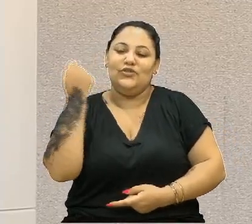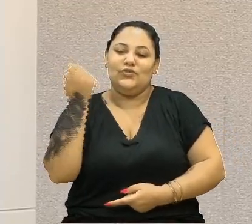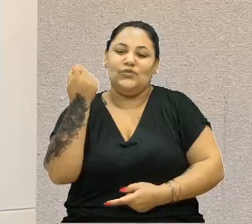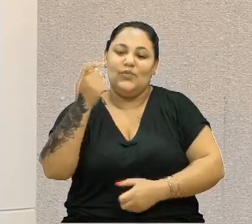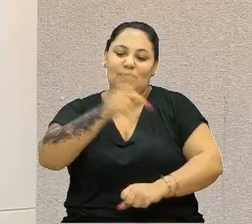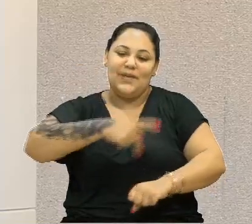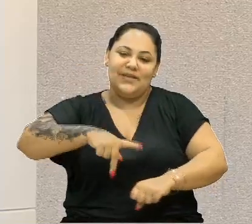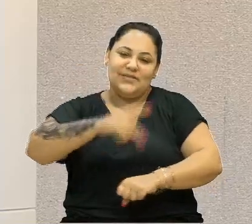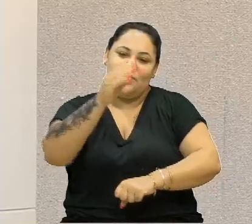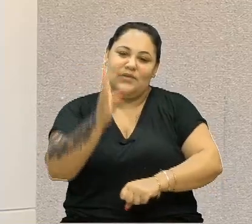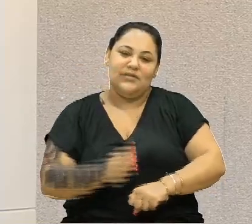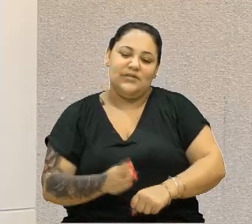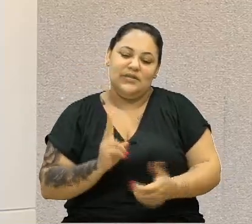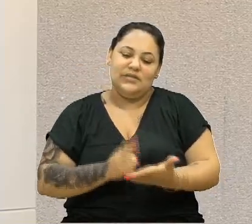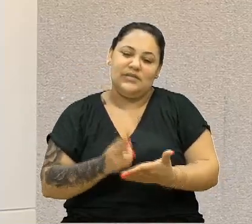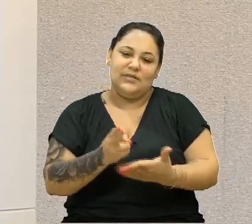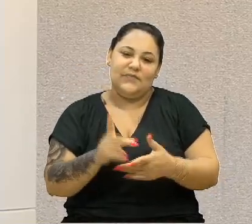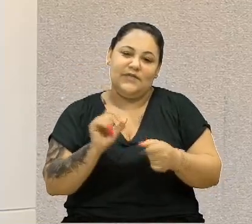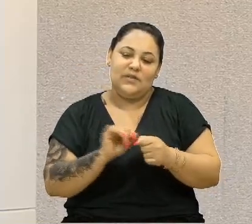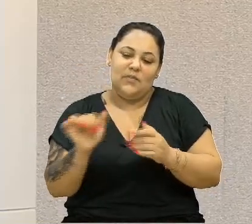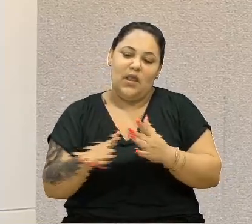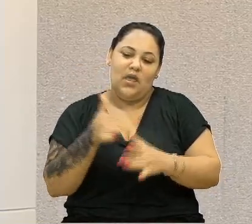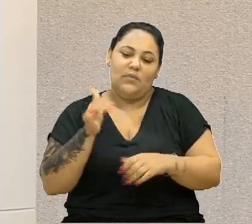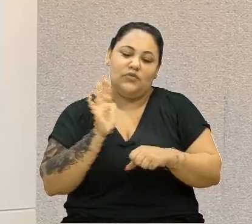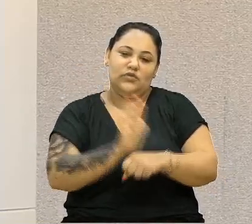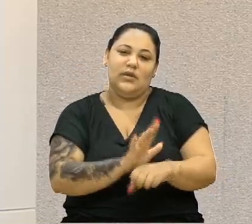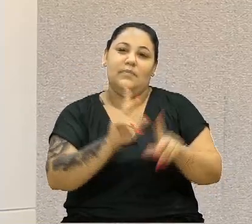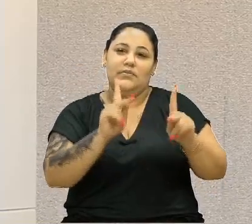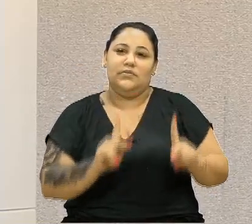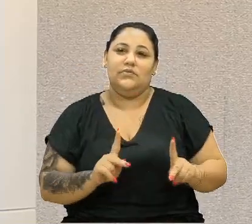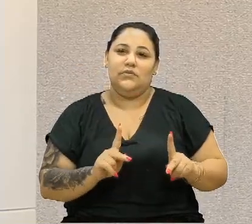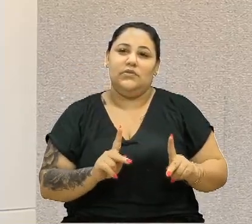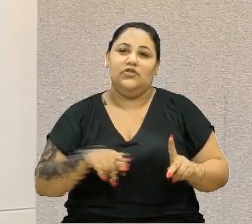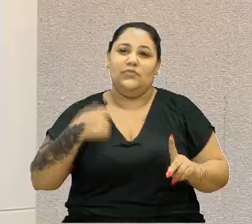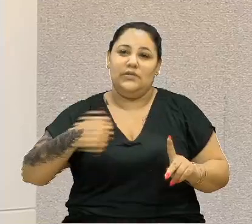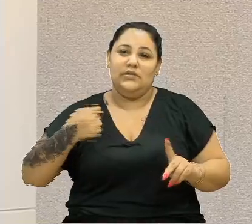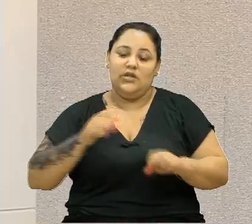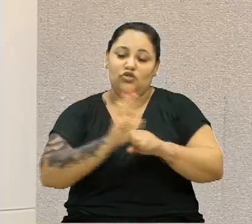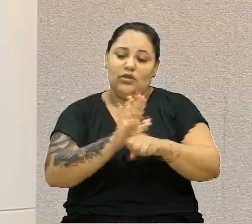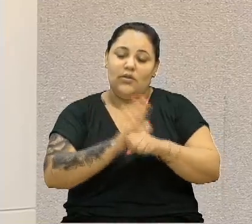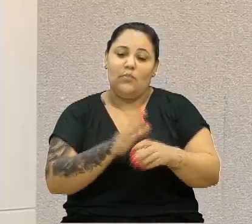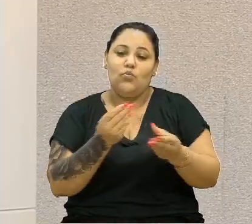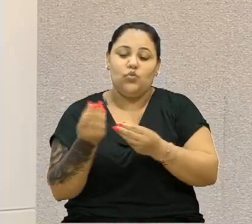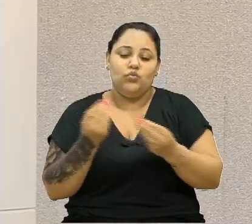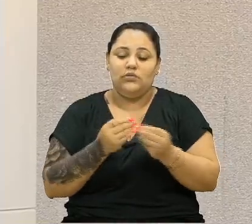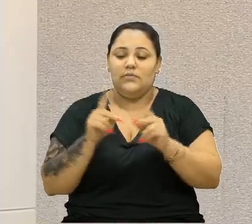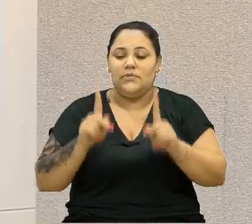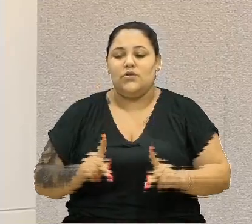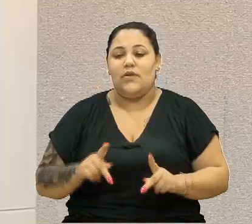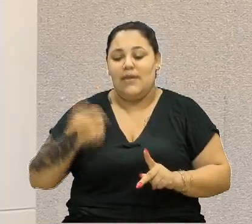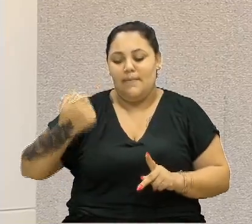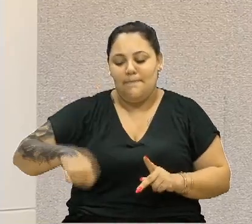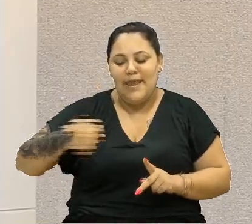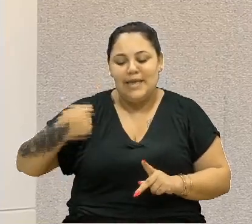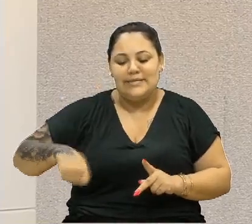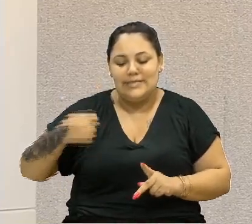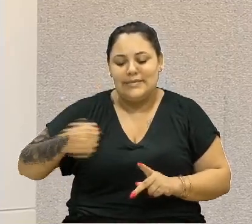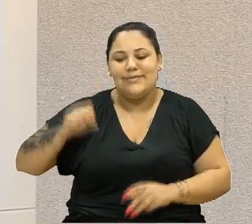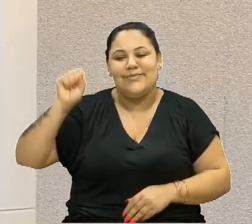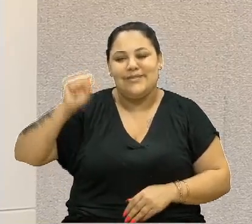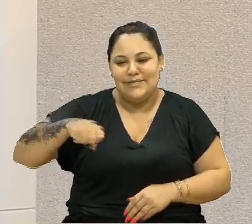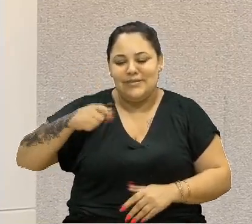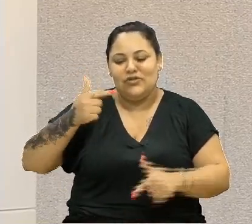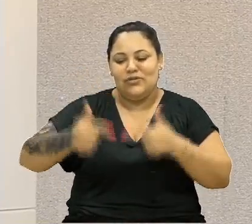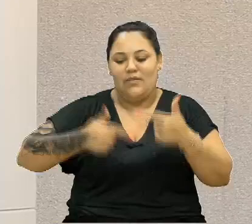sempre vou lutar pelo melhor para ajudar as pessoas. Nós temos que ajudar muitas pessoas, tem muitas pessoas que precisam realmente lá na ponta de serviços públicos